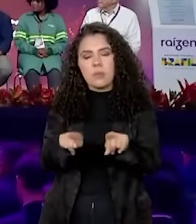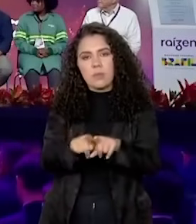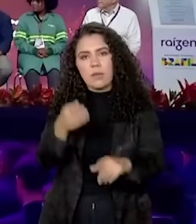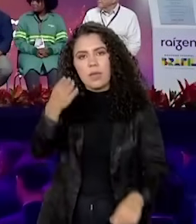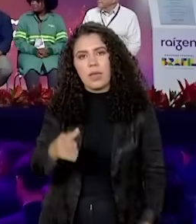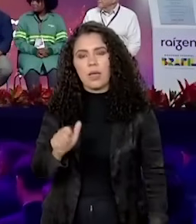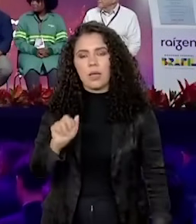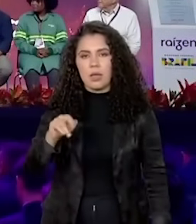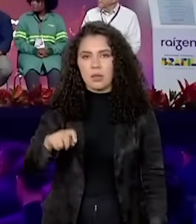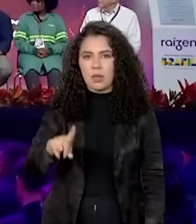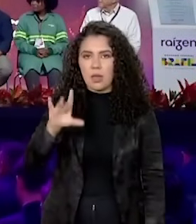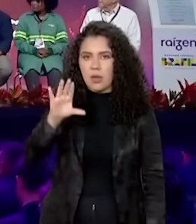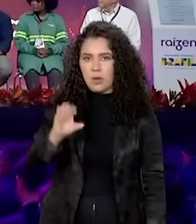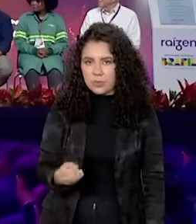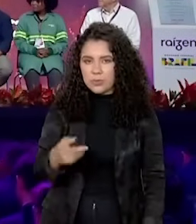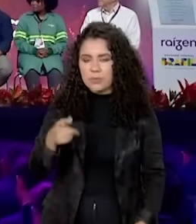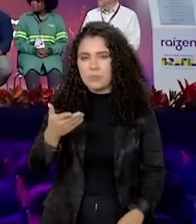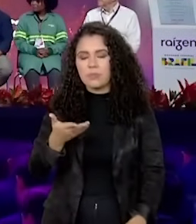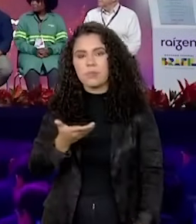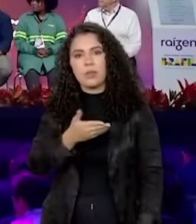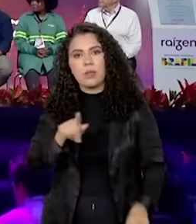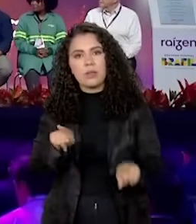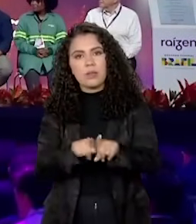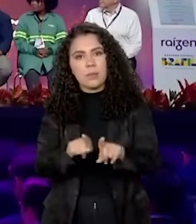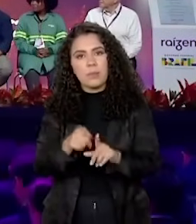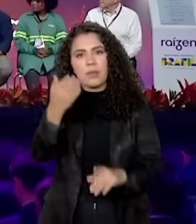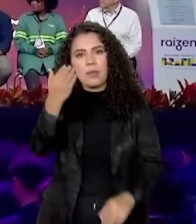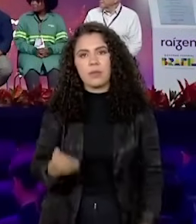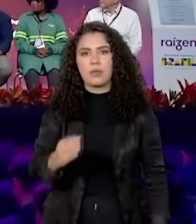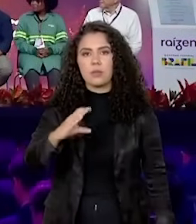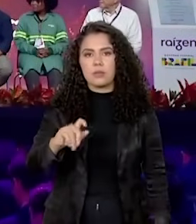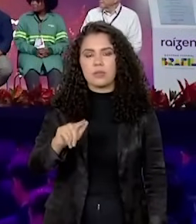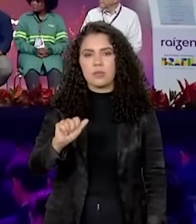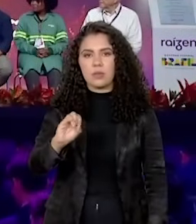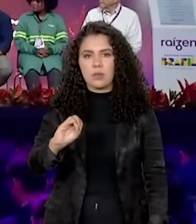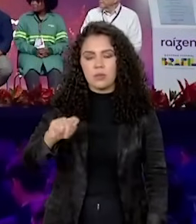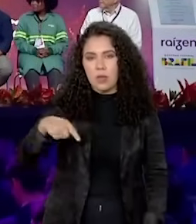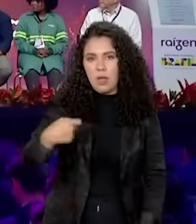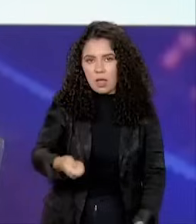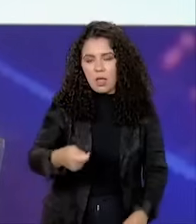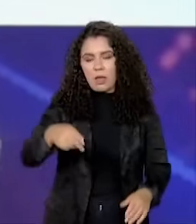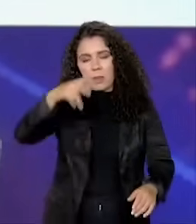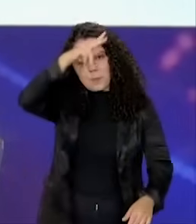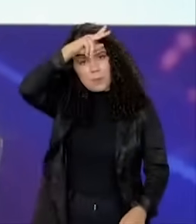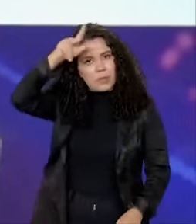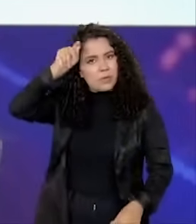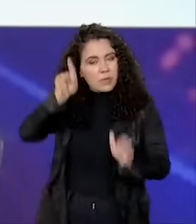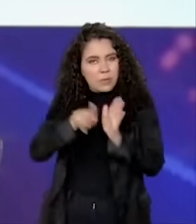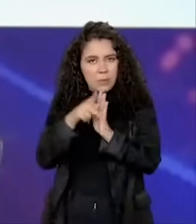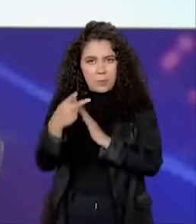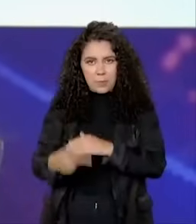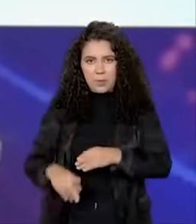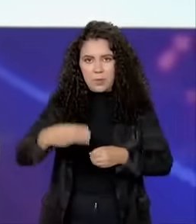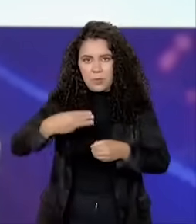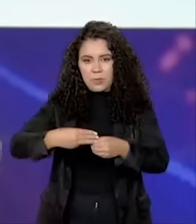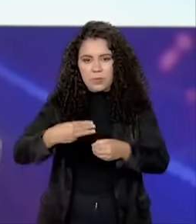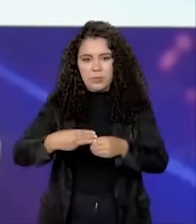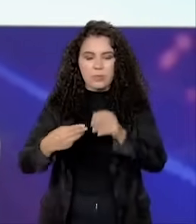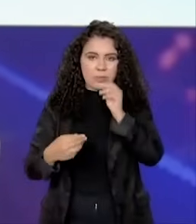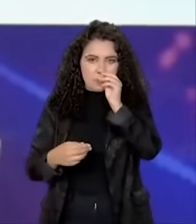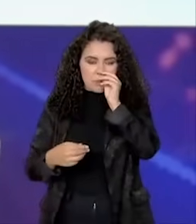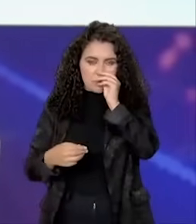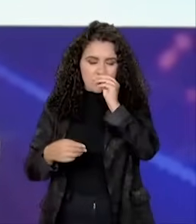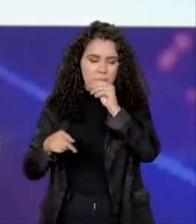Jardim, meu caro Celso Romano, prefeito de Guariba, meu caro Rubens Almeida, presidente